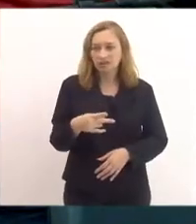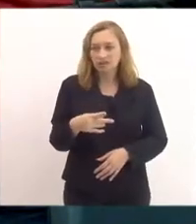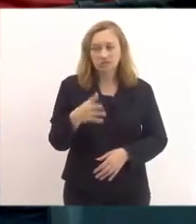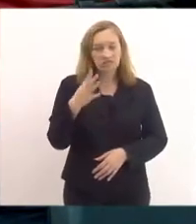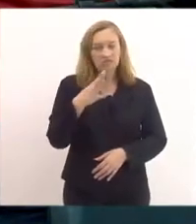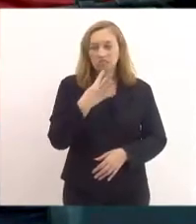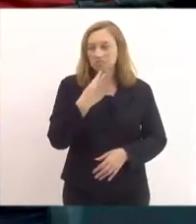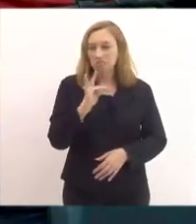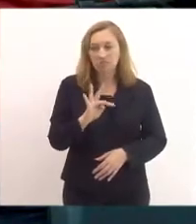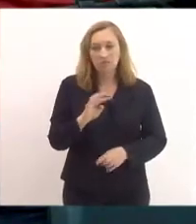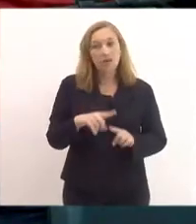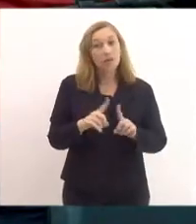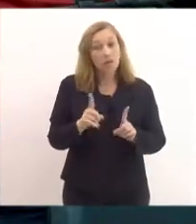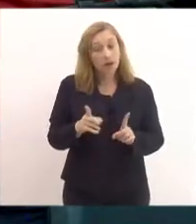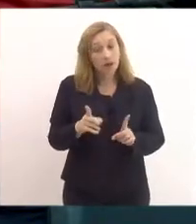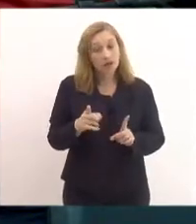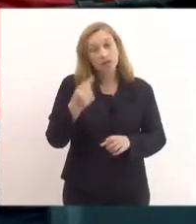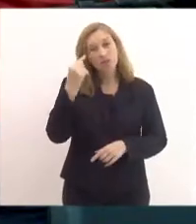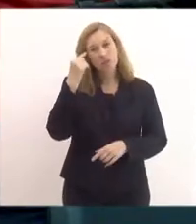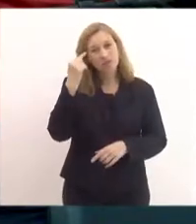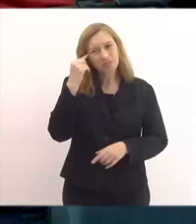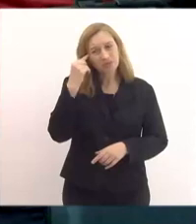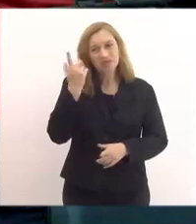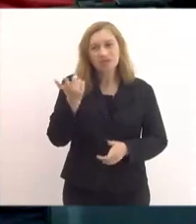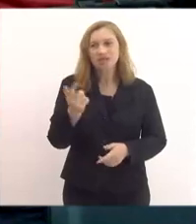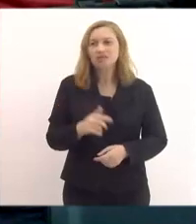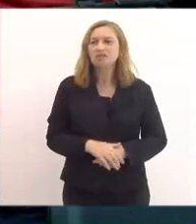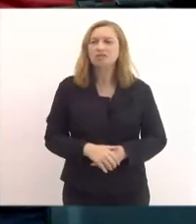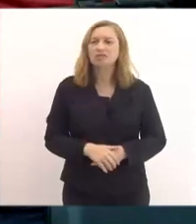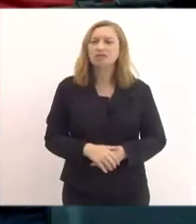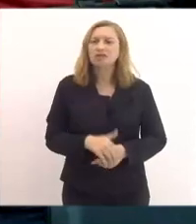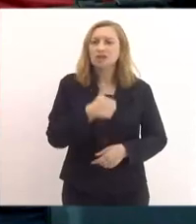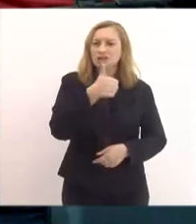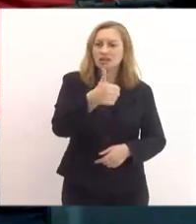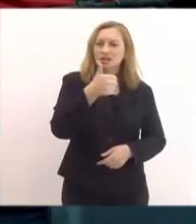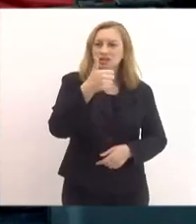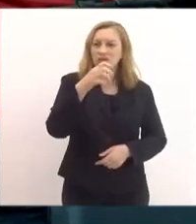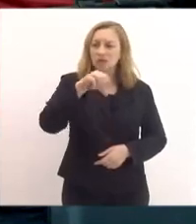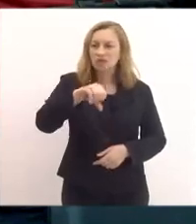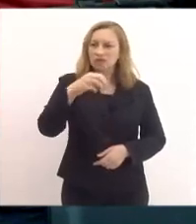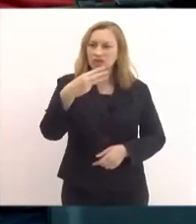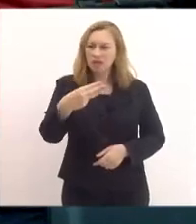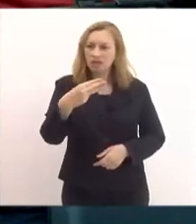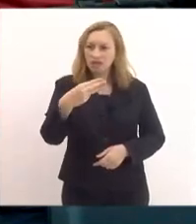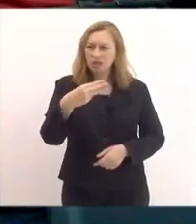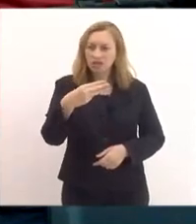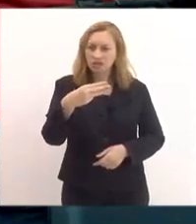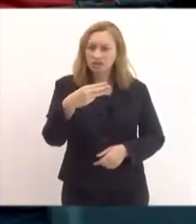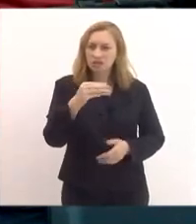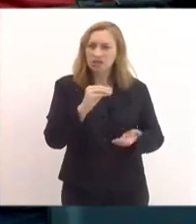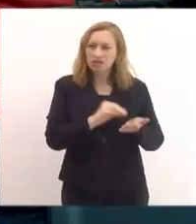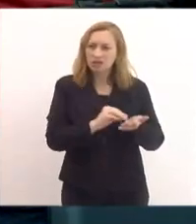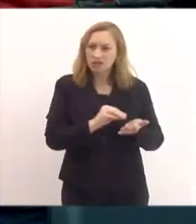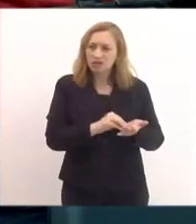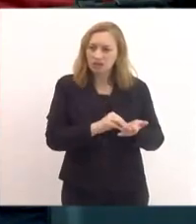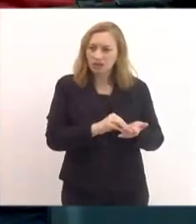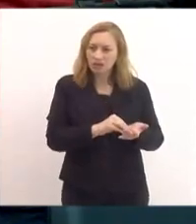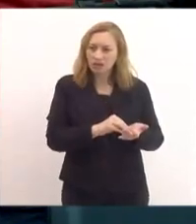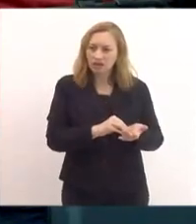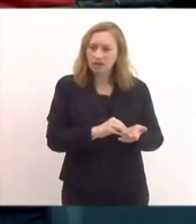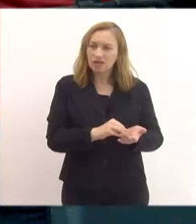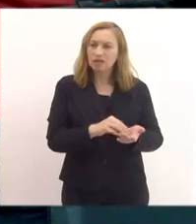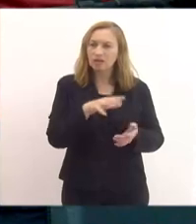tenho conhecimento, mas que vem no meu raciocínio jurídico, eles tinham 193 vagas que sobraram das 300 de 2021.